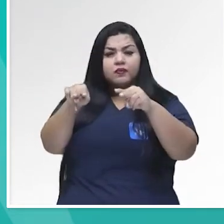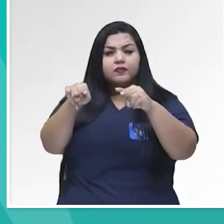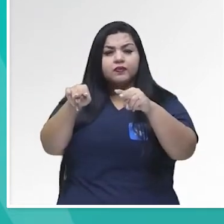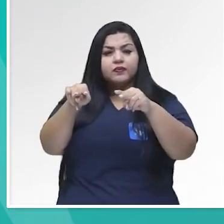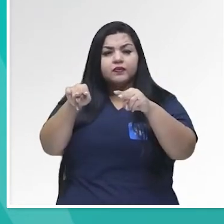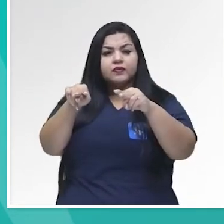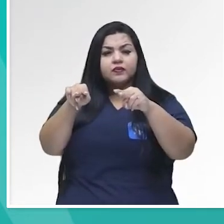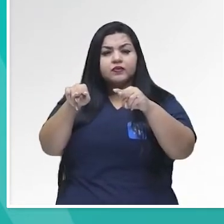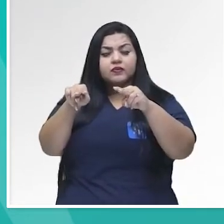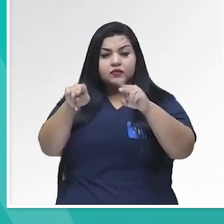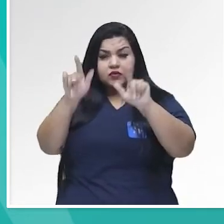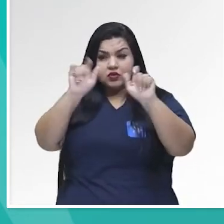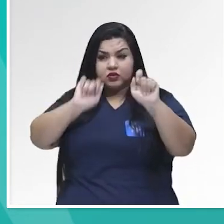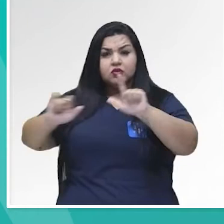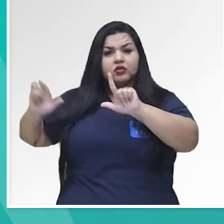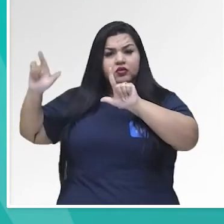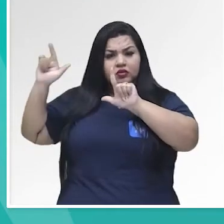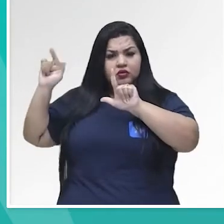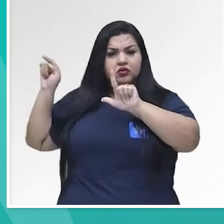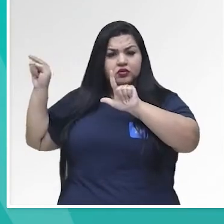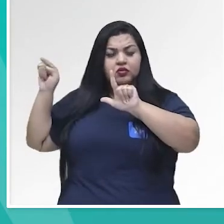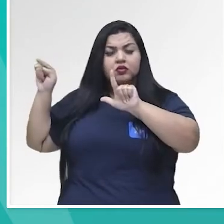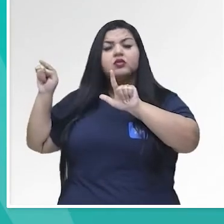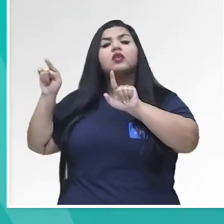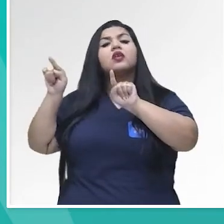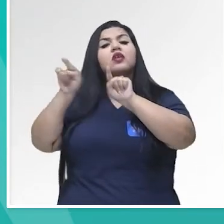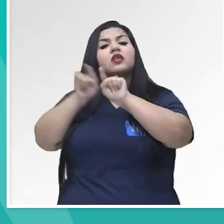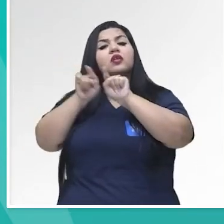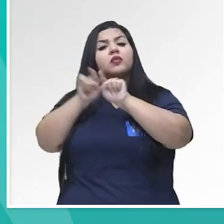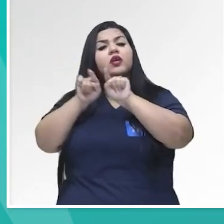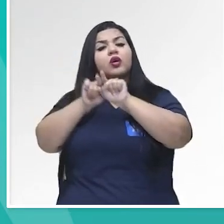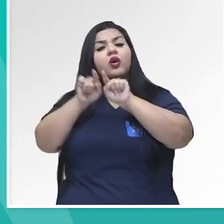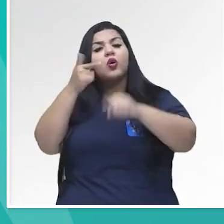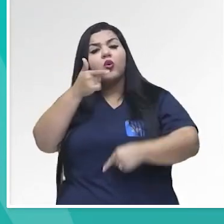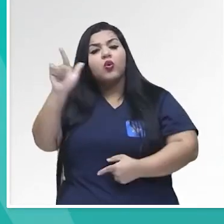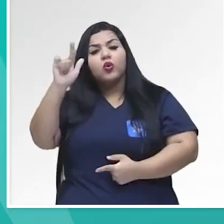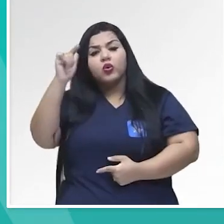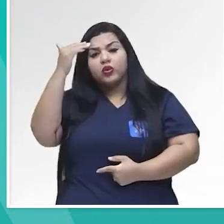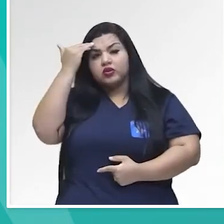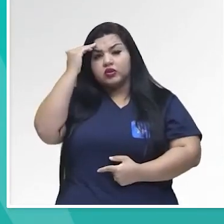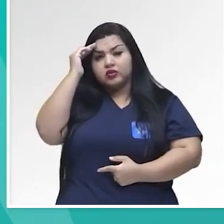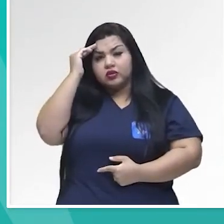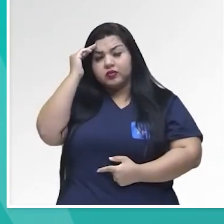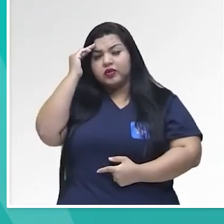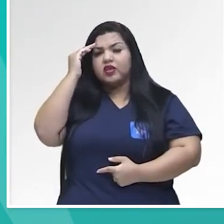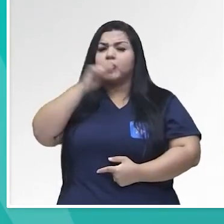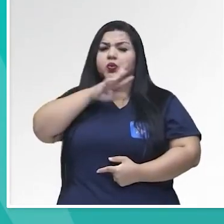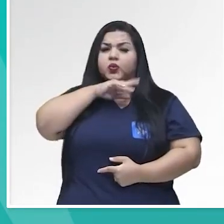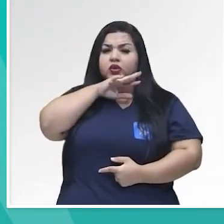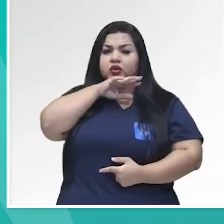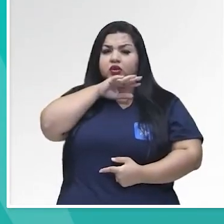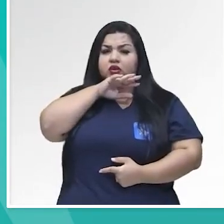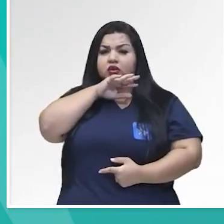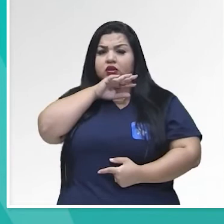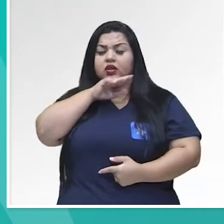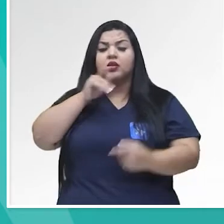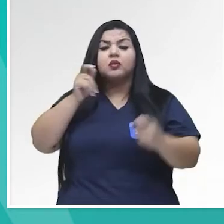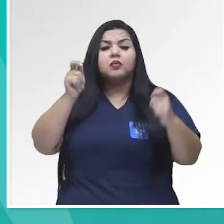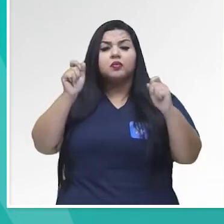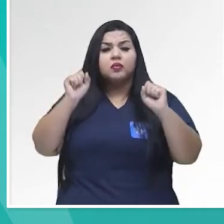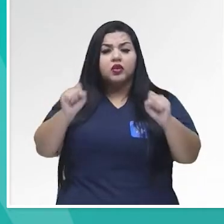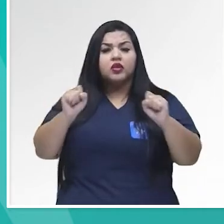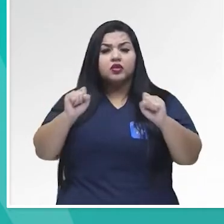esta cartela aqui, nós também podemos ter uma outra ideia bem negativa. Paradigma também pode ser aquilo que